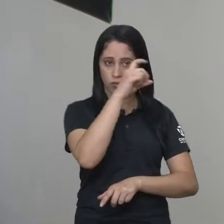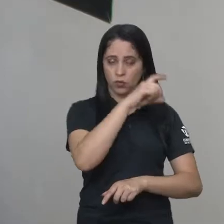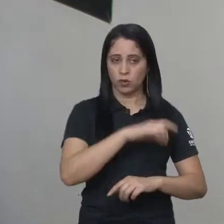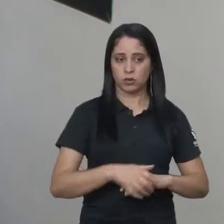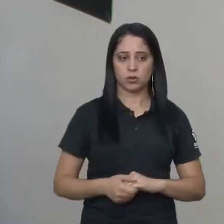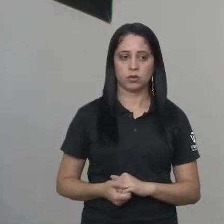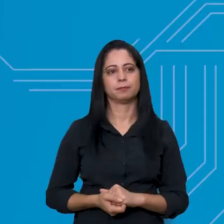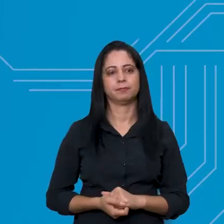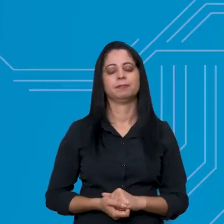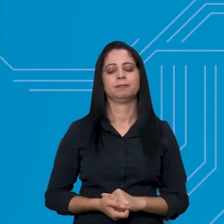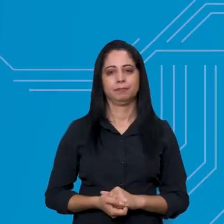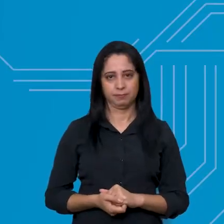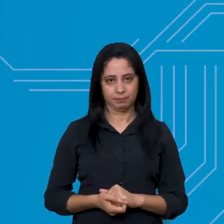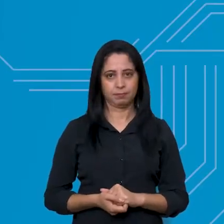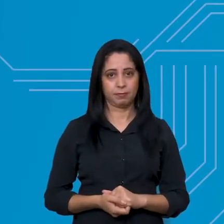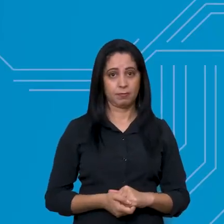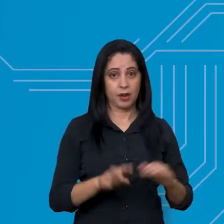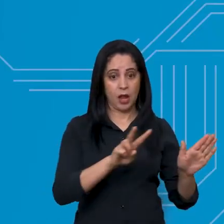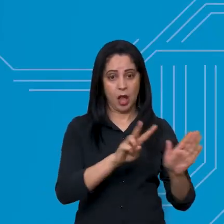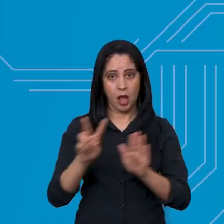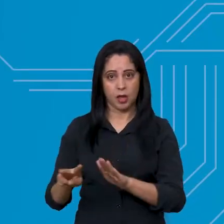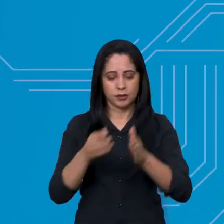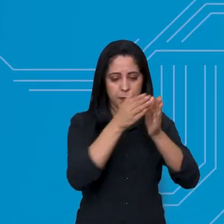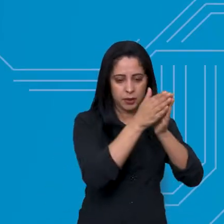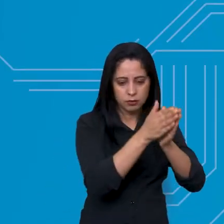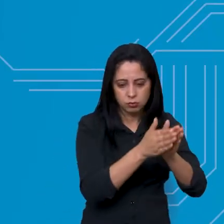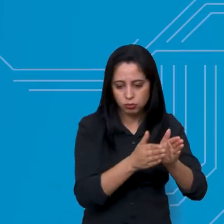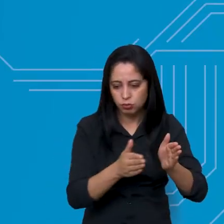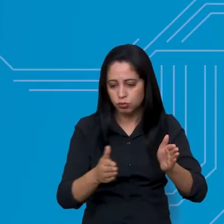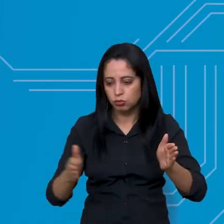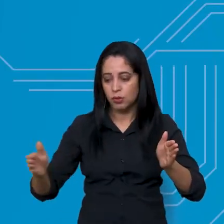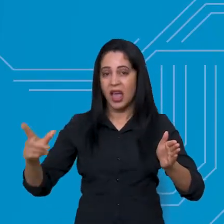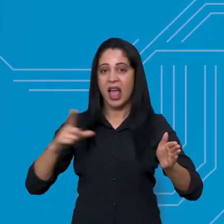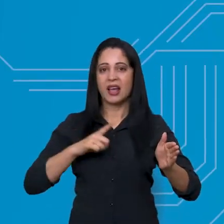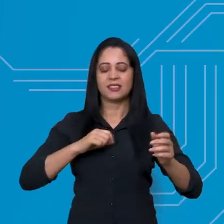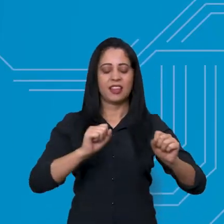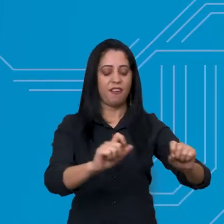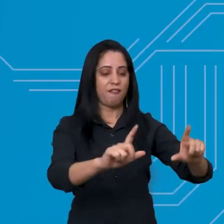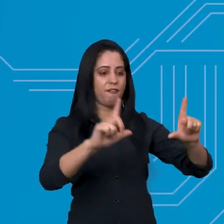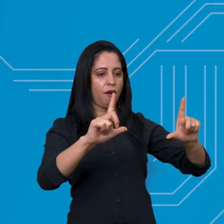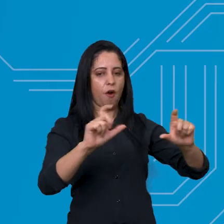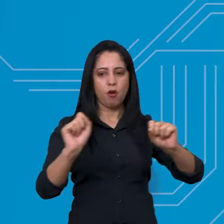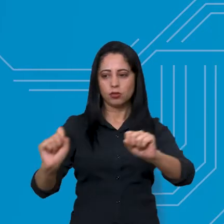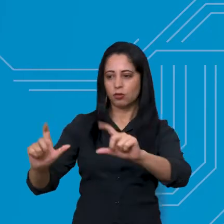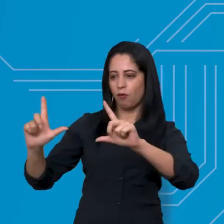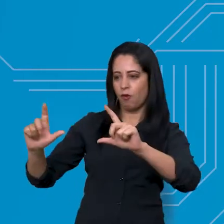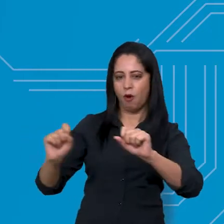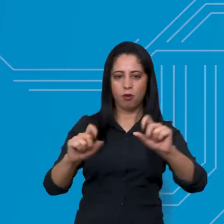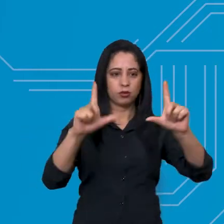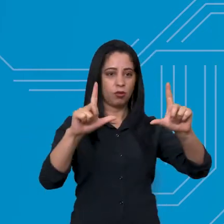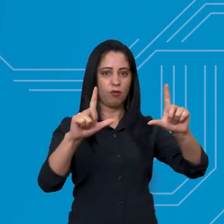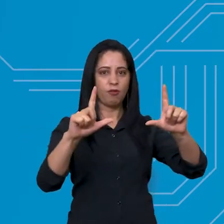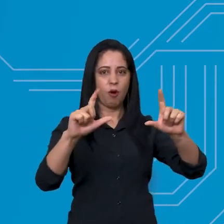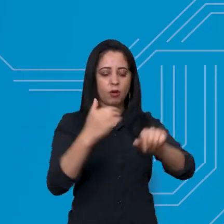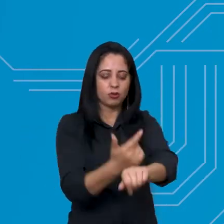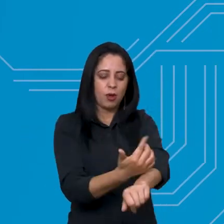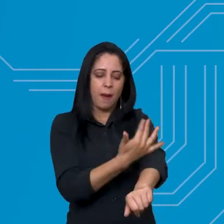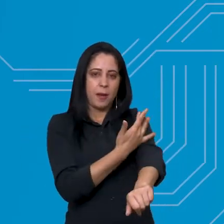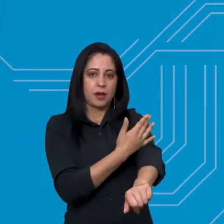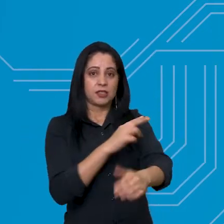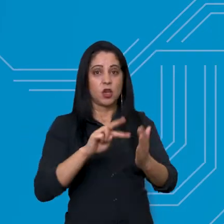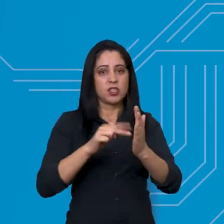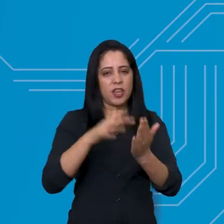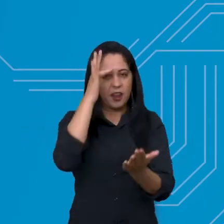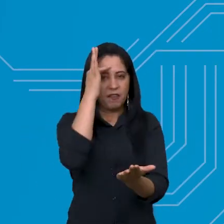é muito exigente. Durante esta semana, a Câmara recebeu uma exposição que emocionou muita gente, com registros de fé e amor